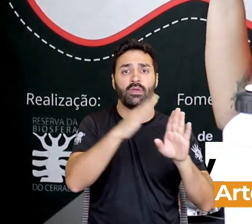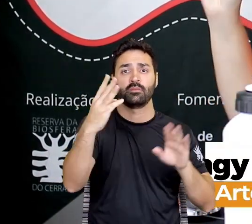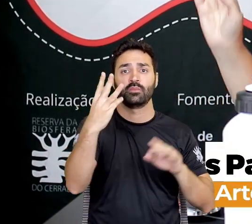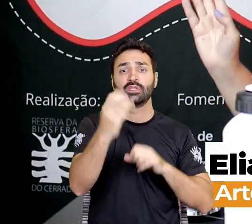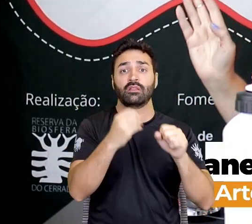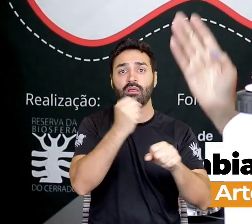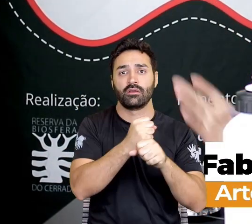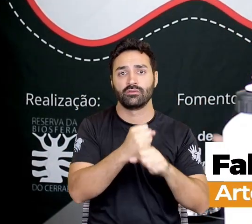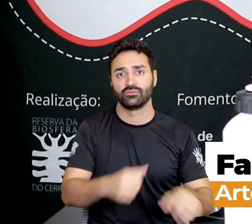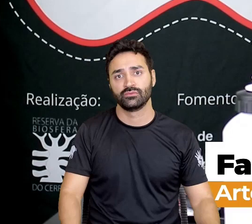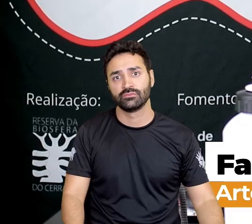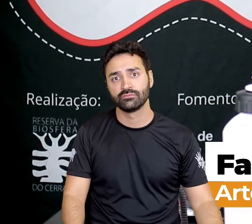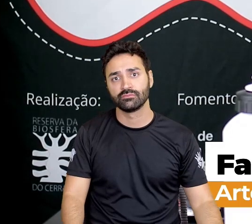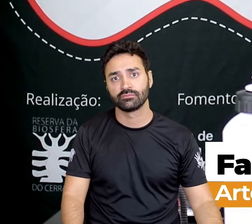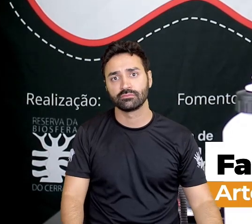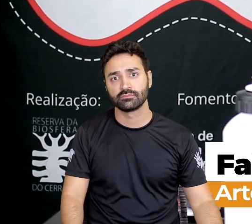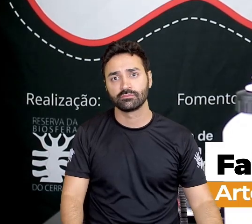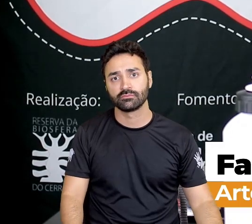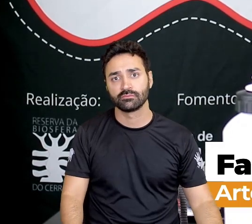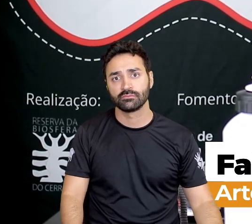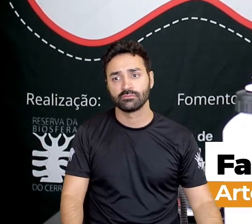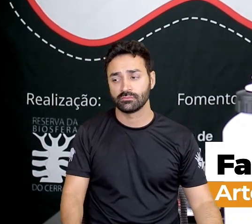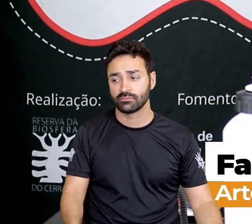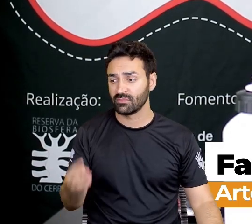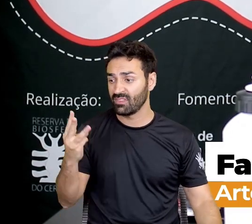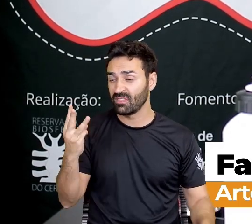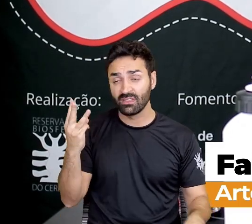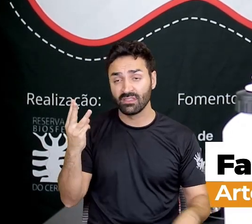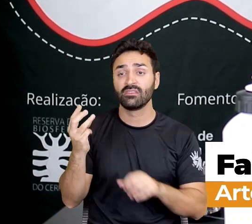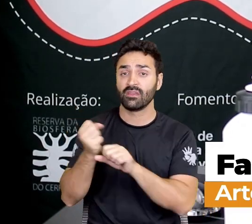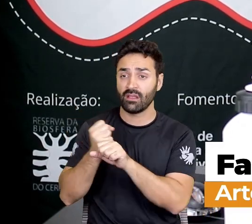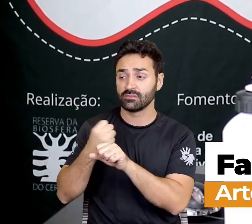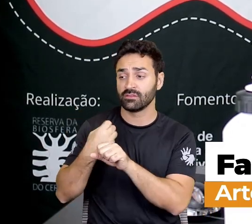anos seguintes, ela aprende muito mais em 3 anos.